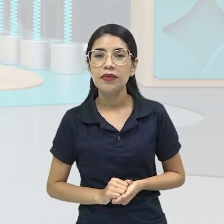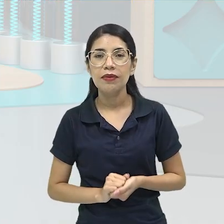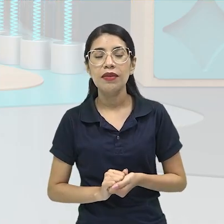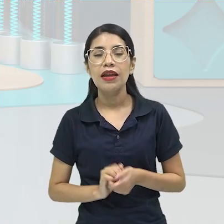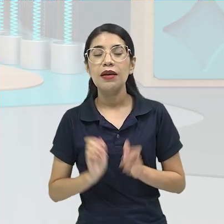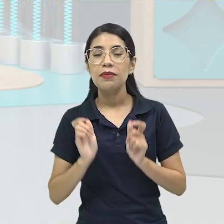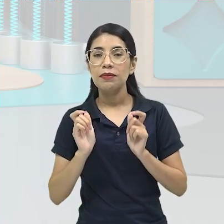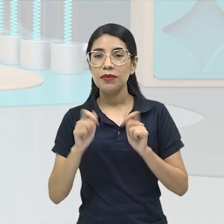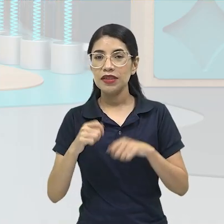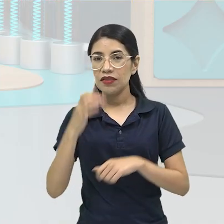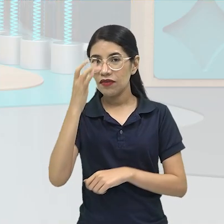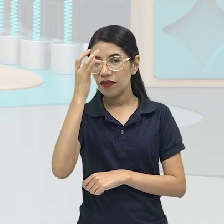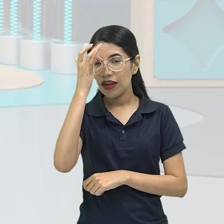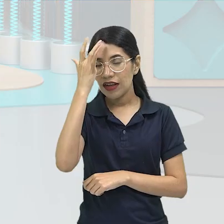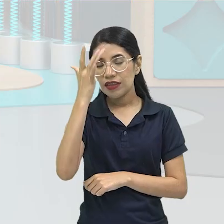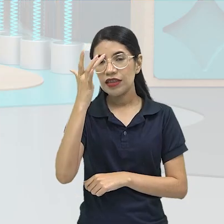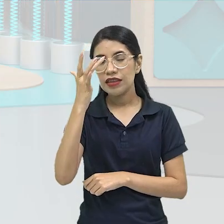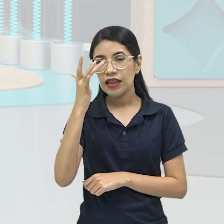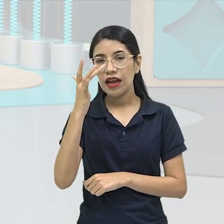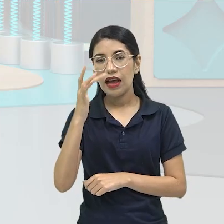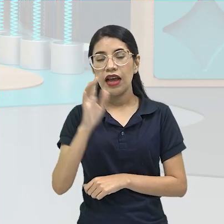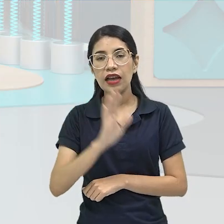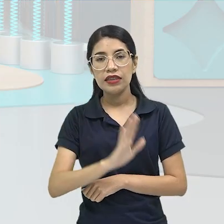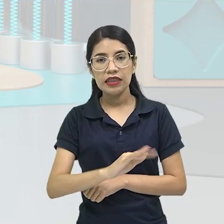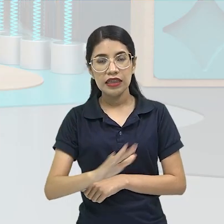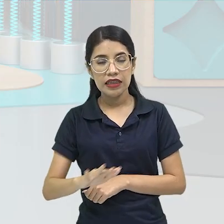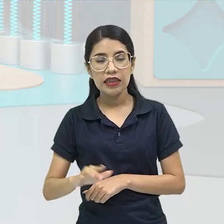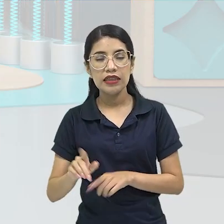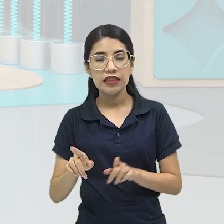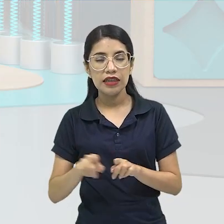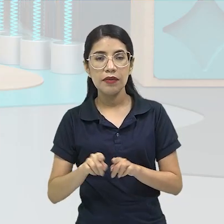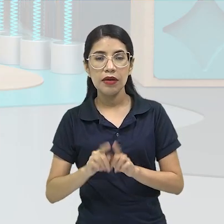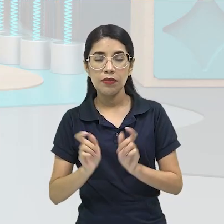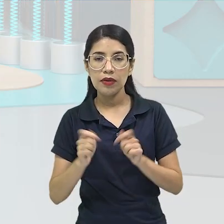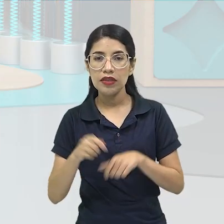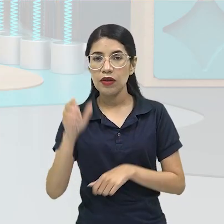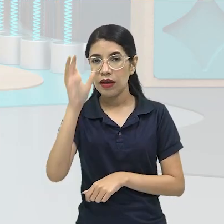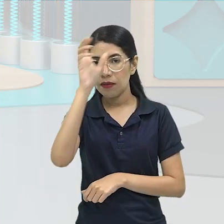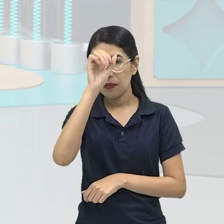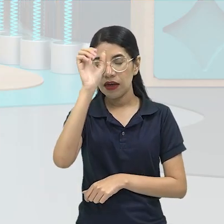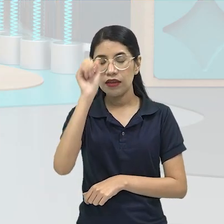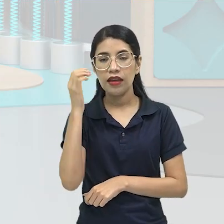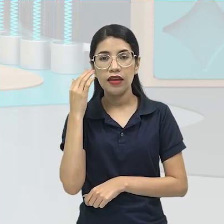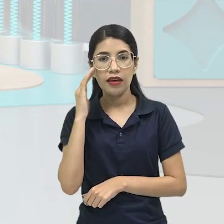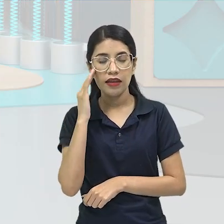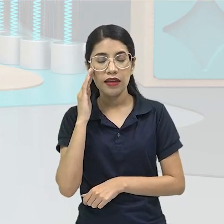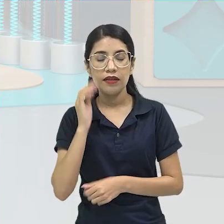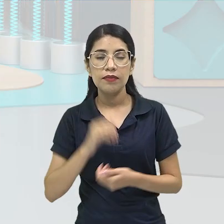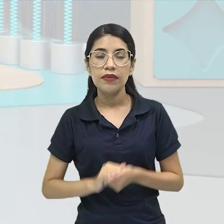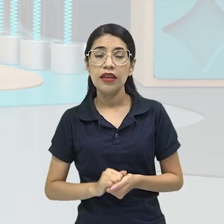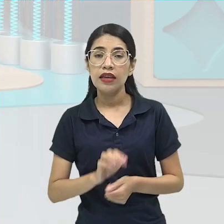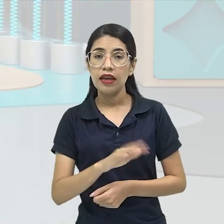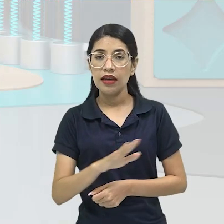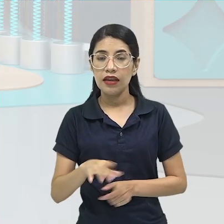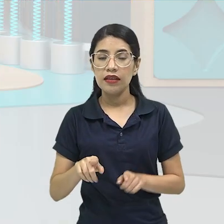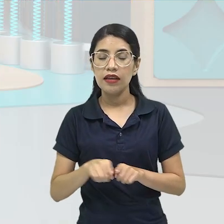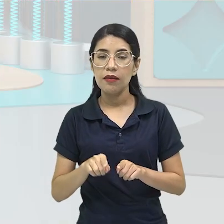deixar fácil, onde até uma criança consiga entender. E a criança ela pode ser a porta